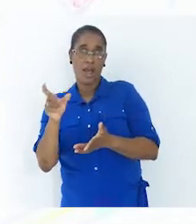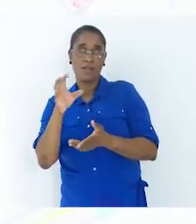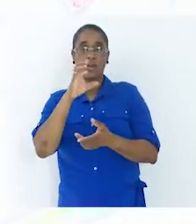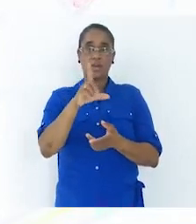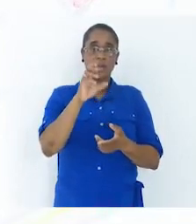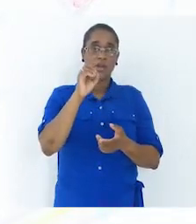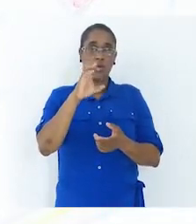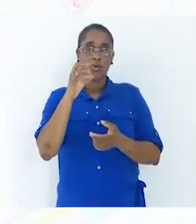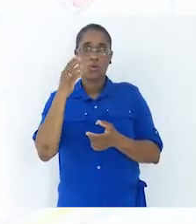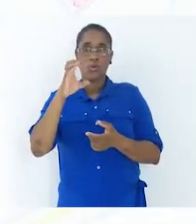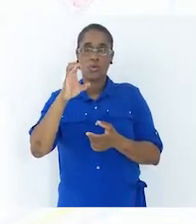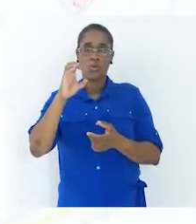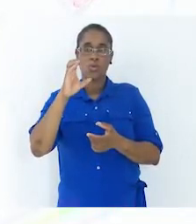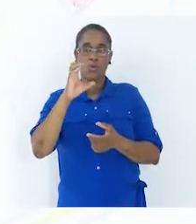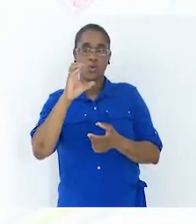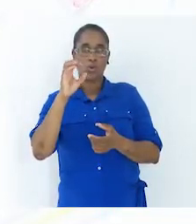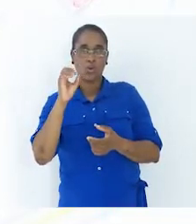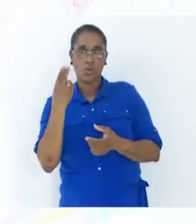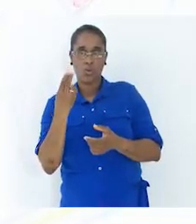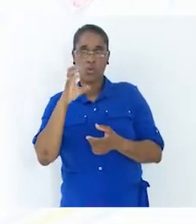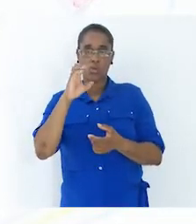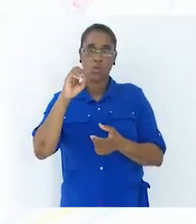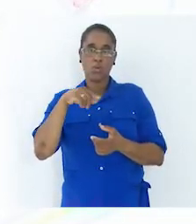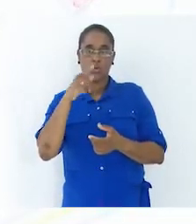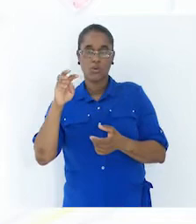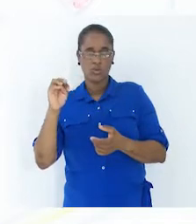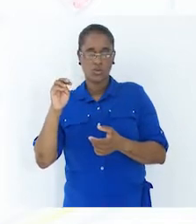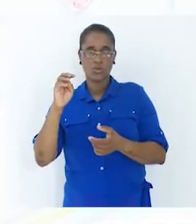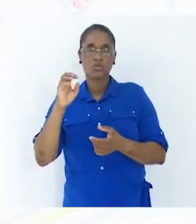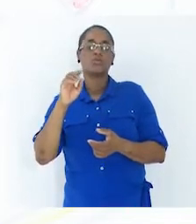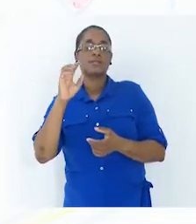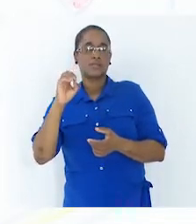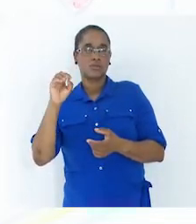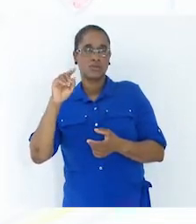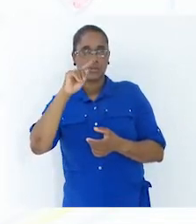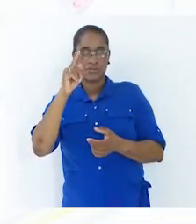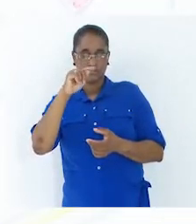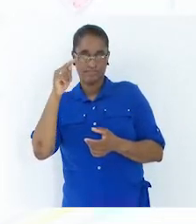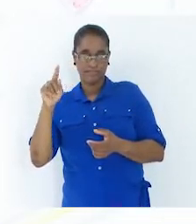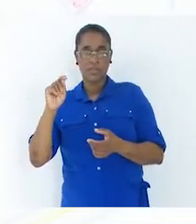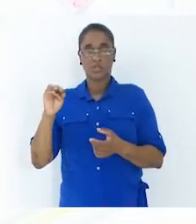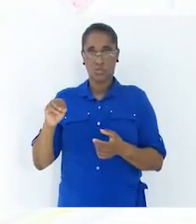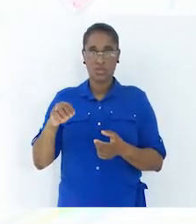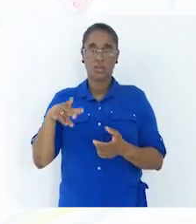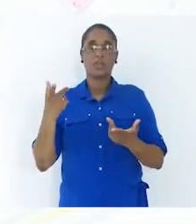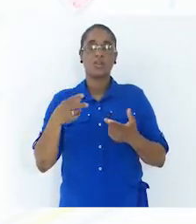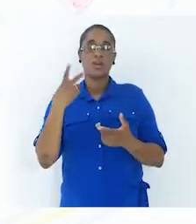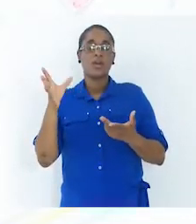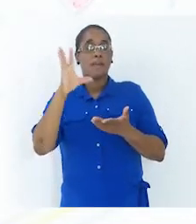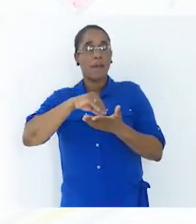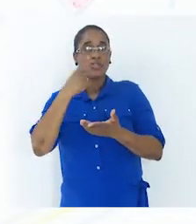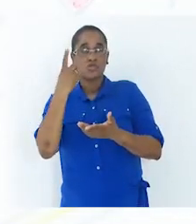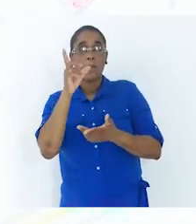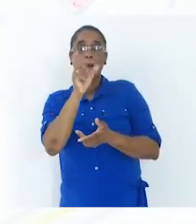por exemplo, seja, e por isso, são duas palavras que fazem ligar as